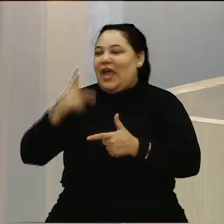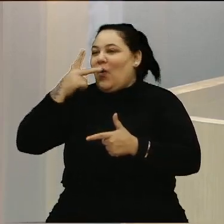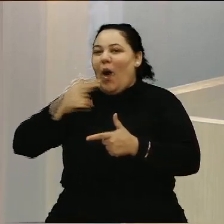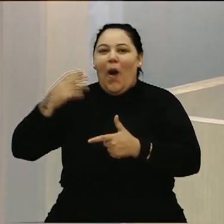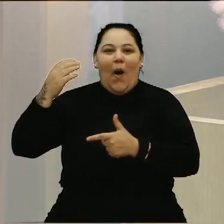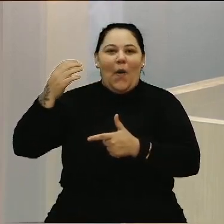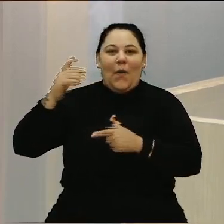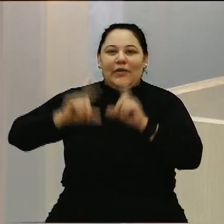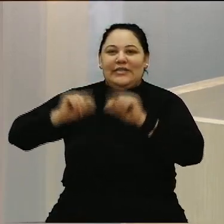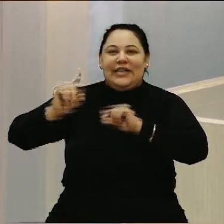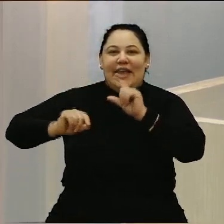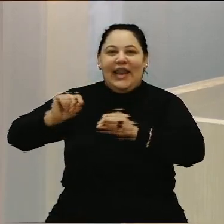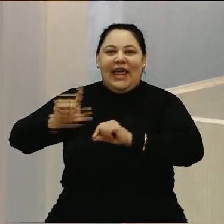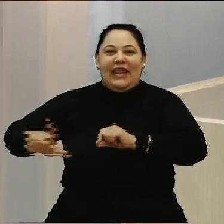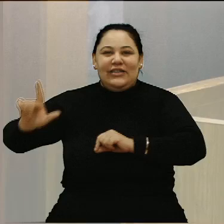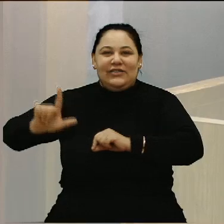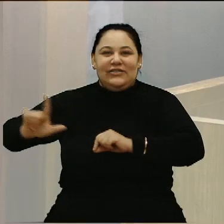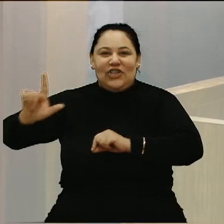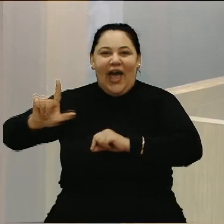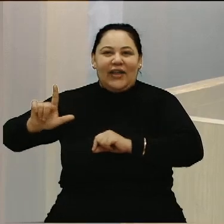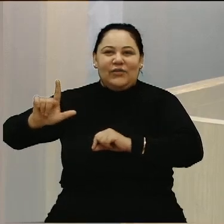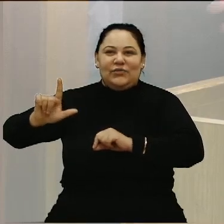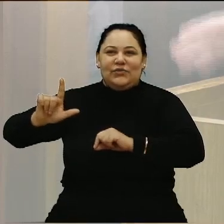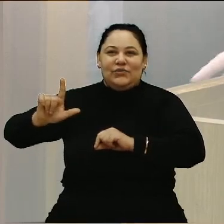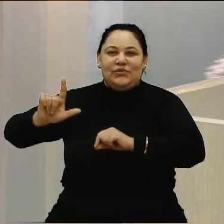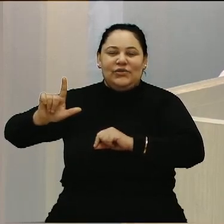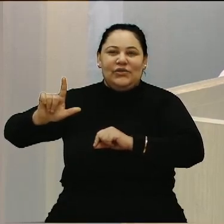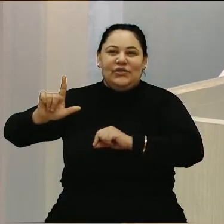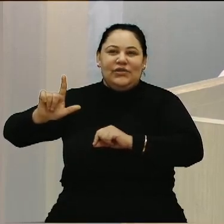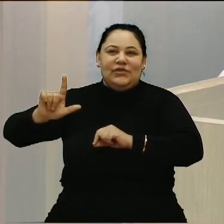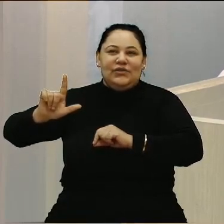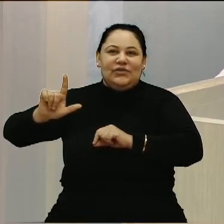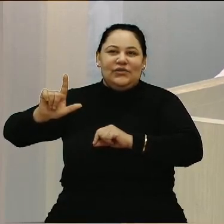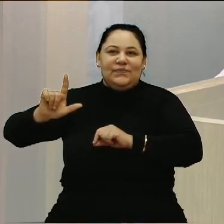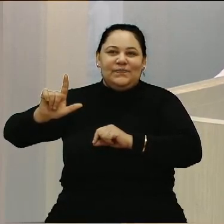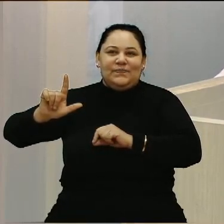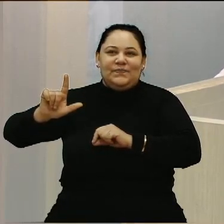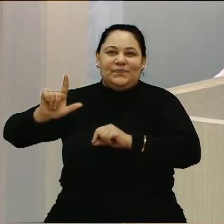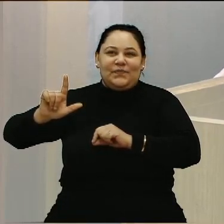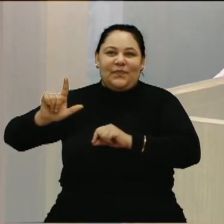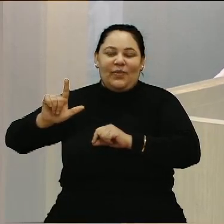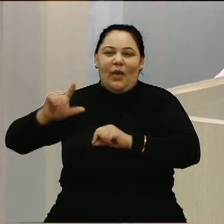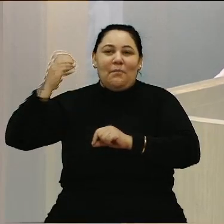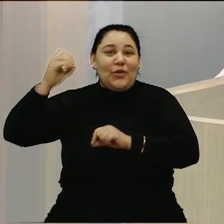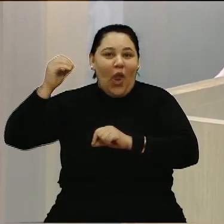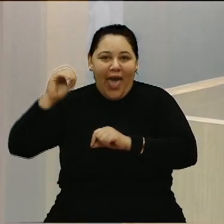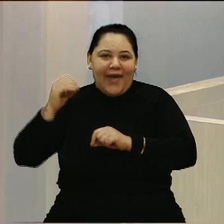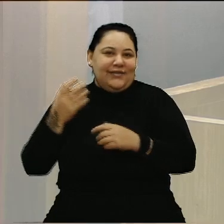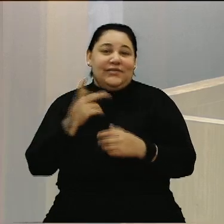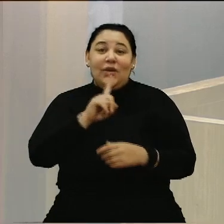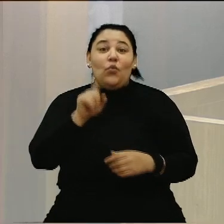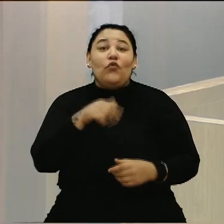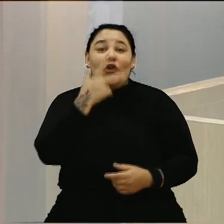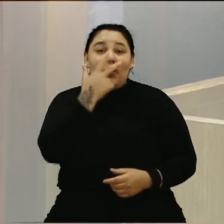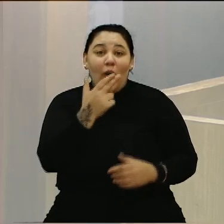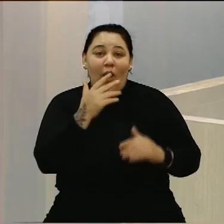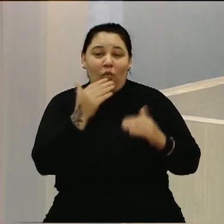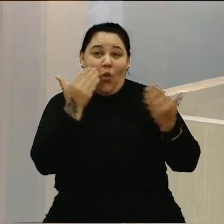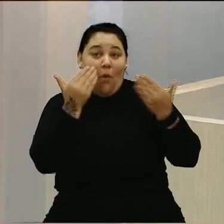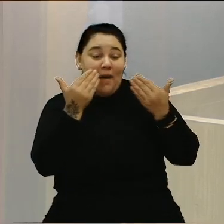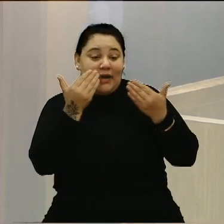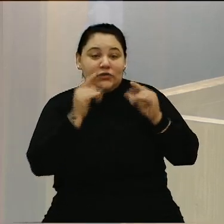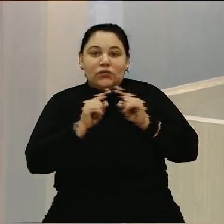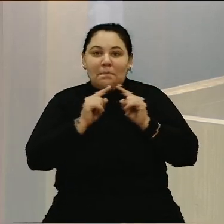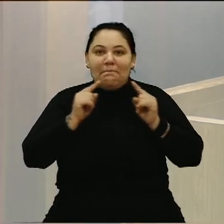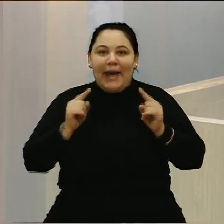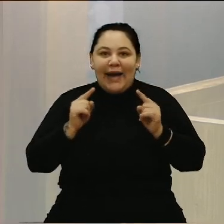Estrela, Lajeado, Cruzeiro do Sul, até mesmo Porto Alegre, né, Eldorado do Sul, mas